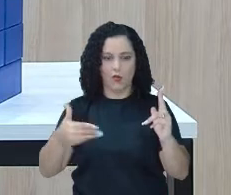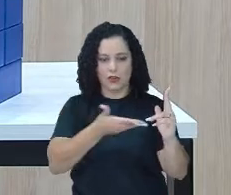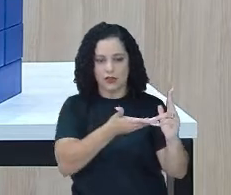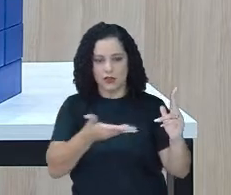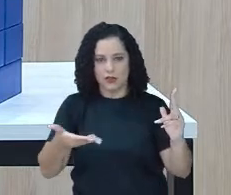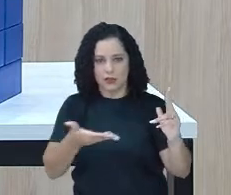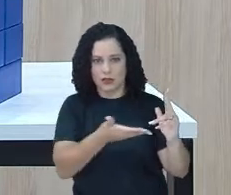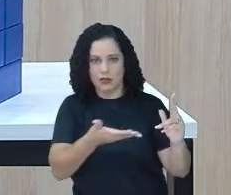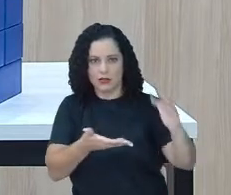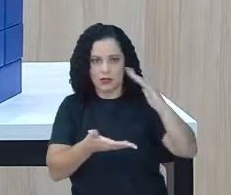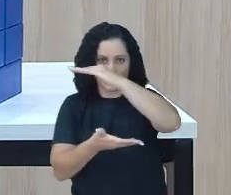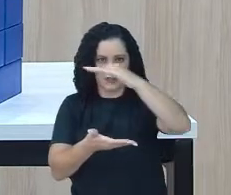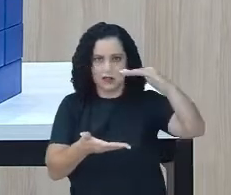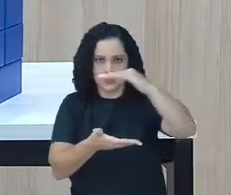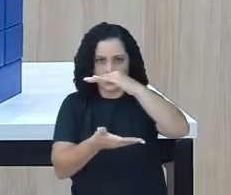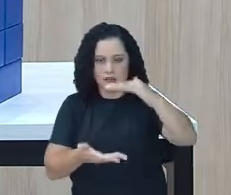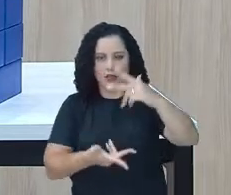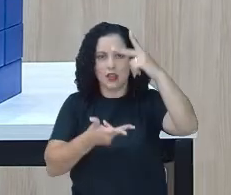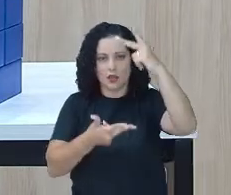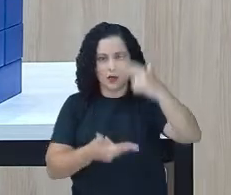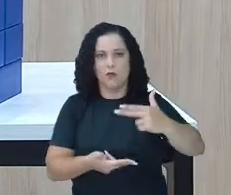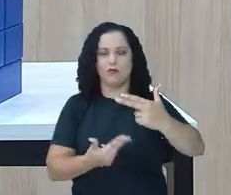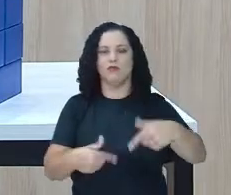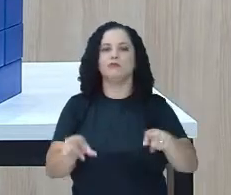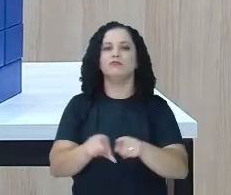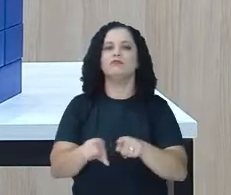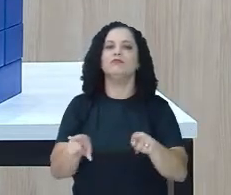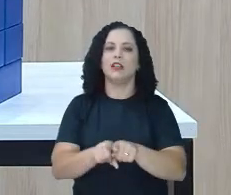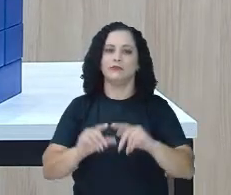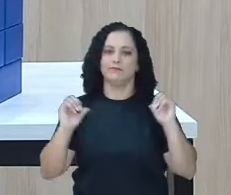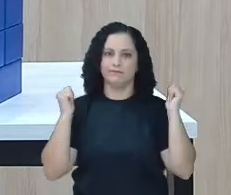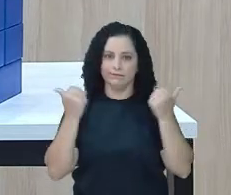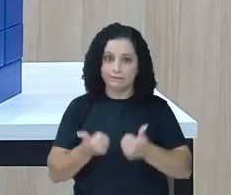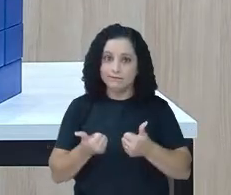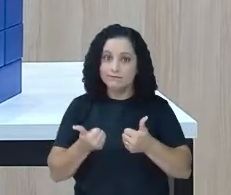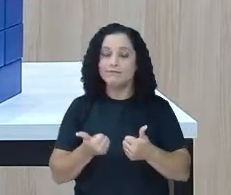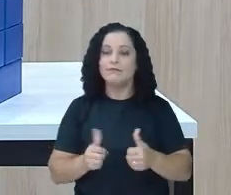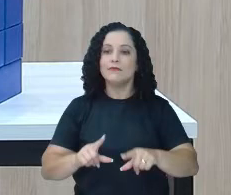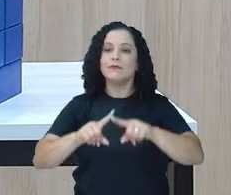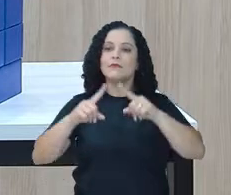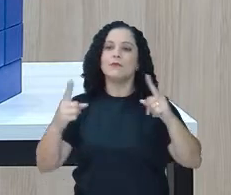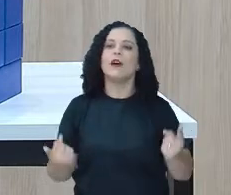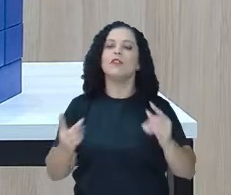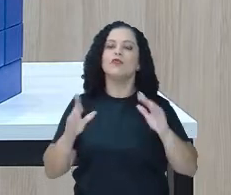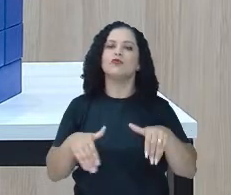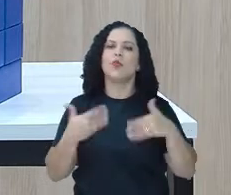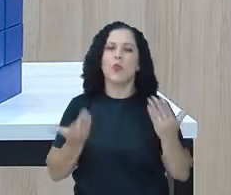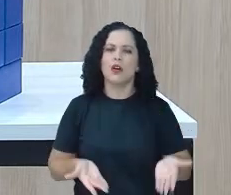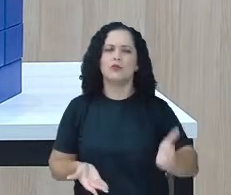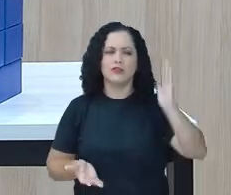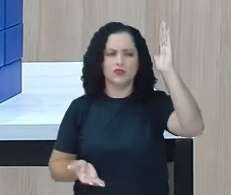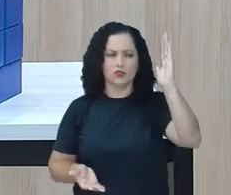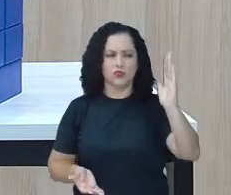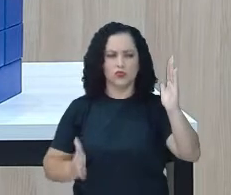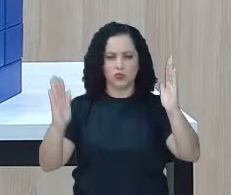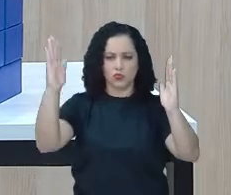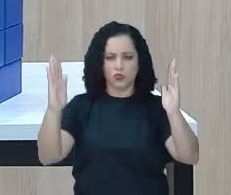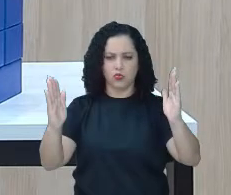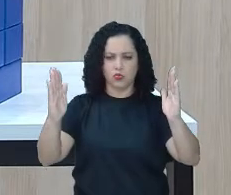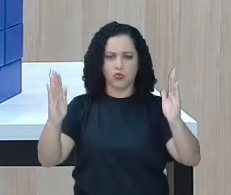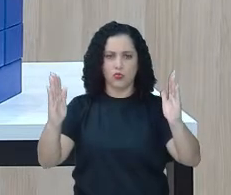esse comprimento é idêntico a esse. Então, beleza. Só que, quando esses comprimentos todos